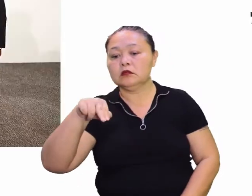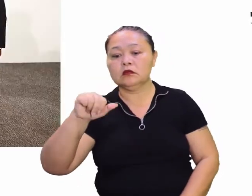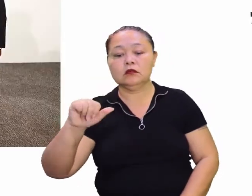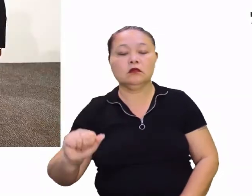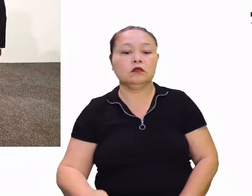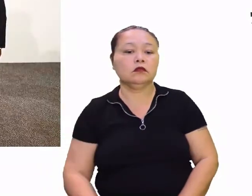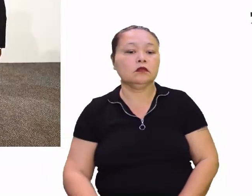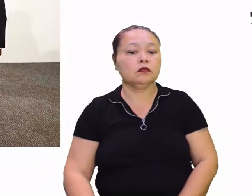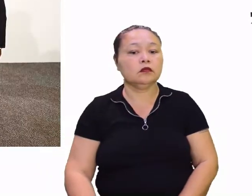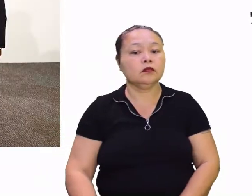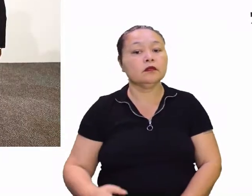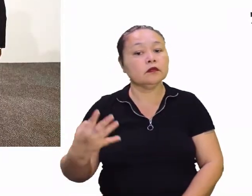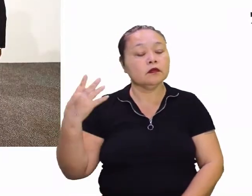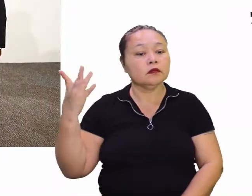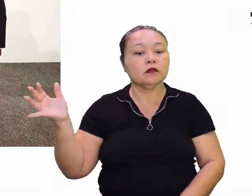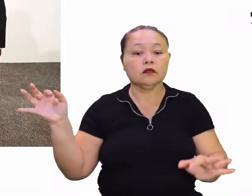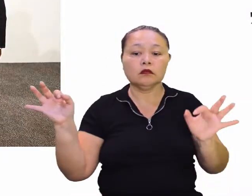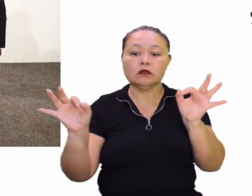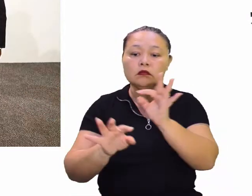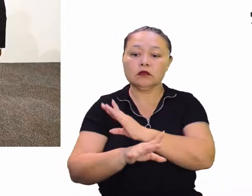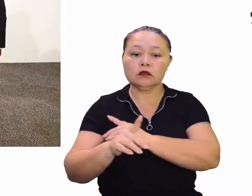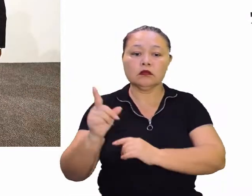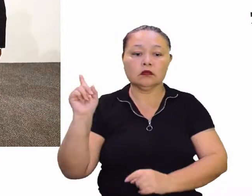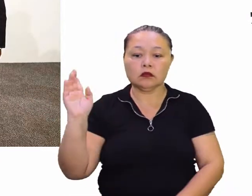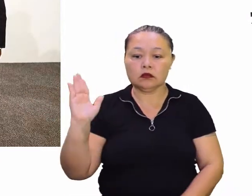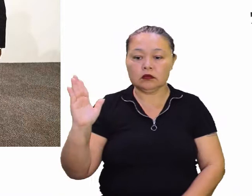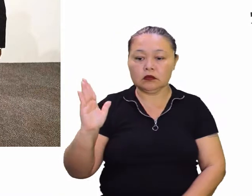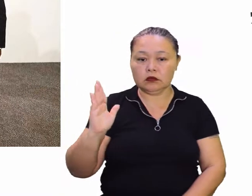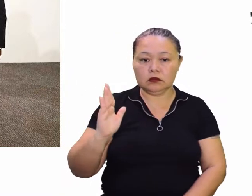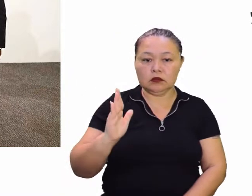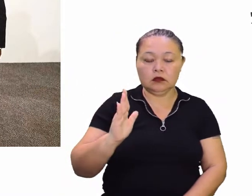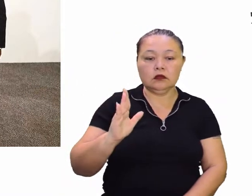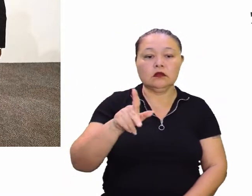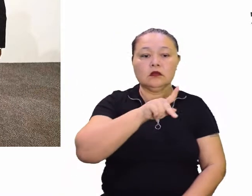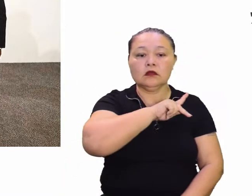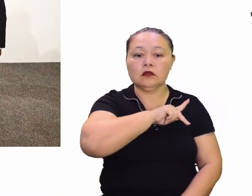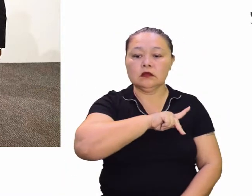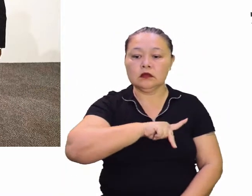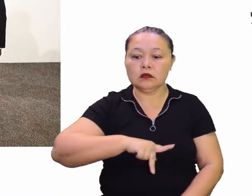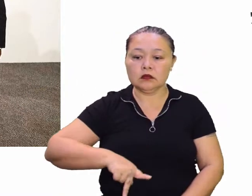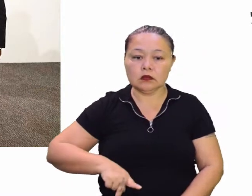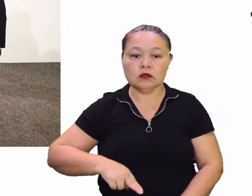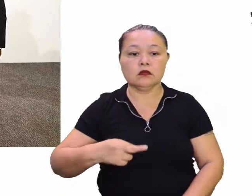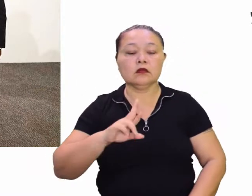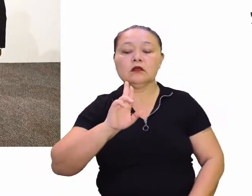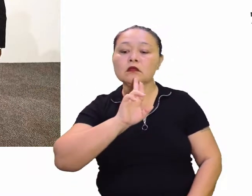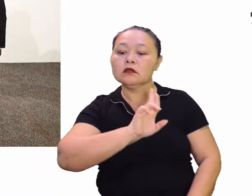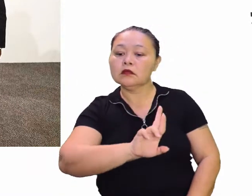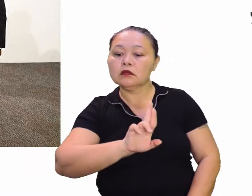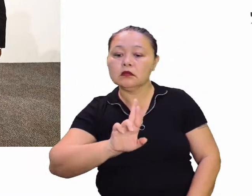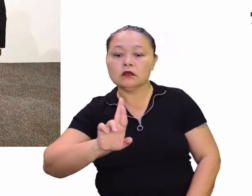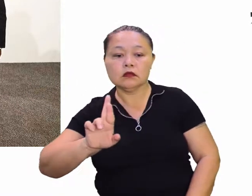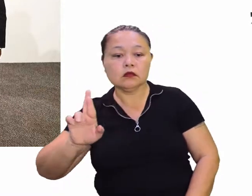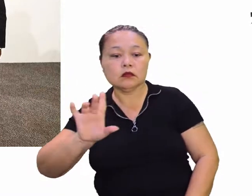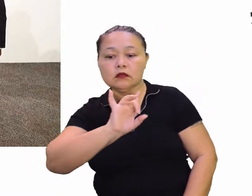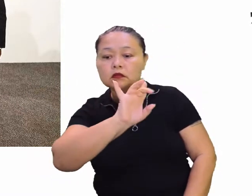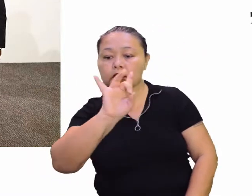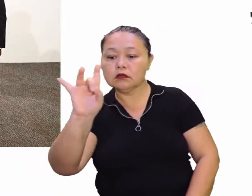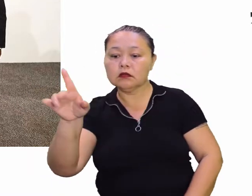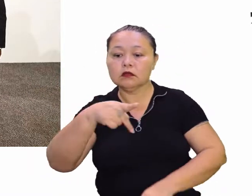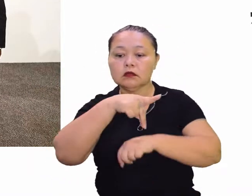Beleza. Pronto, temos aí os presidentes, os representantes de